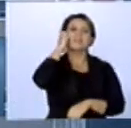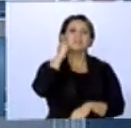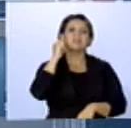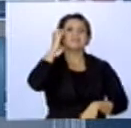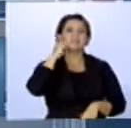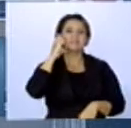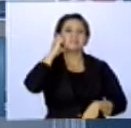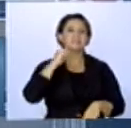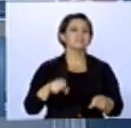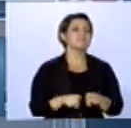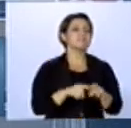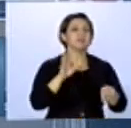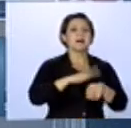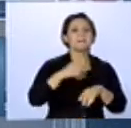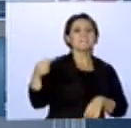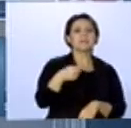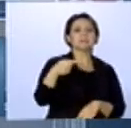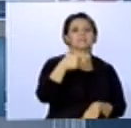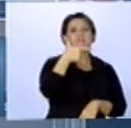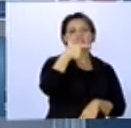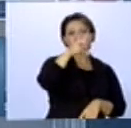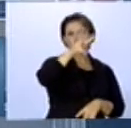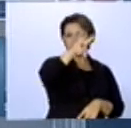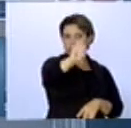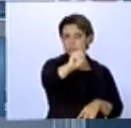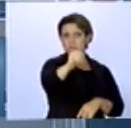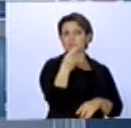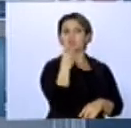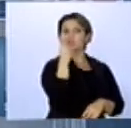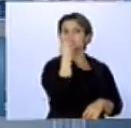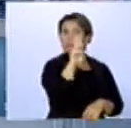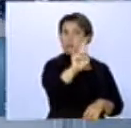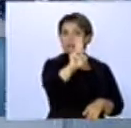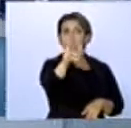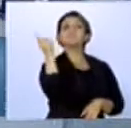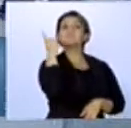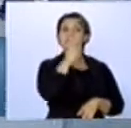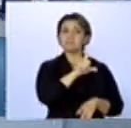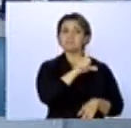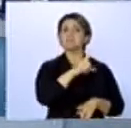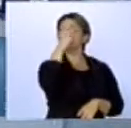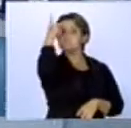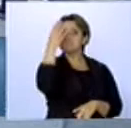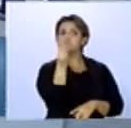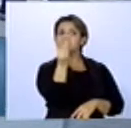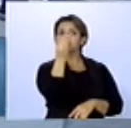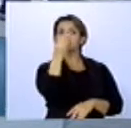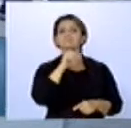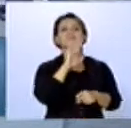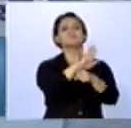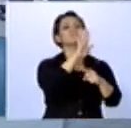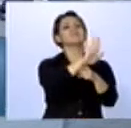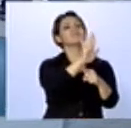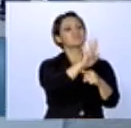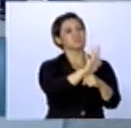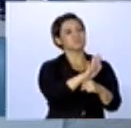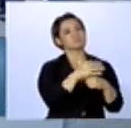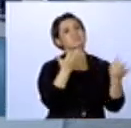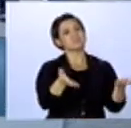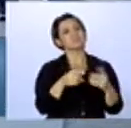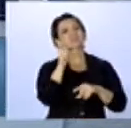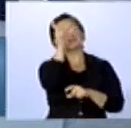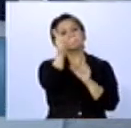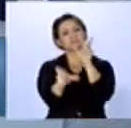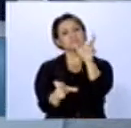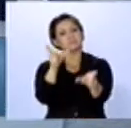portanto que a independência do financiamento de campanha em relação ao cidadão contribui para um quadro de apatia